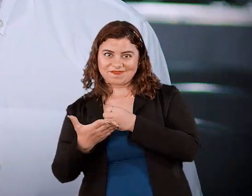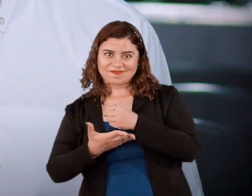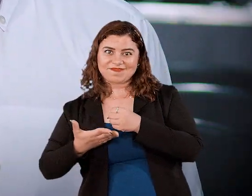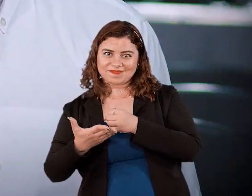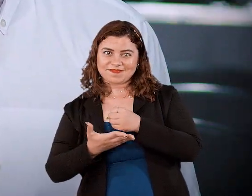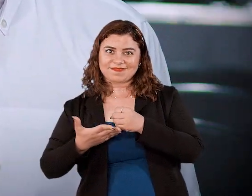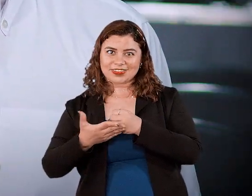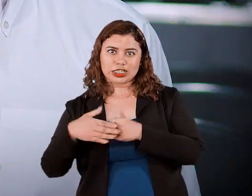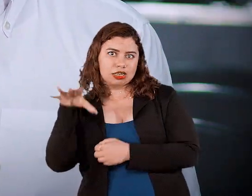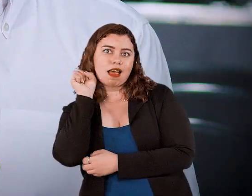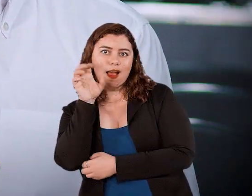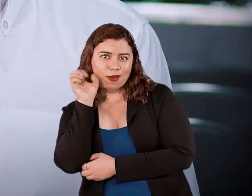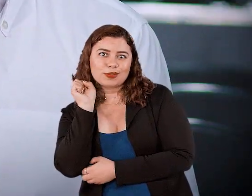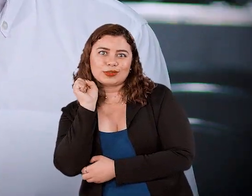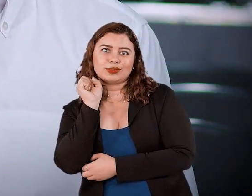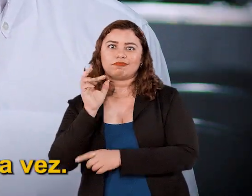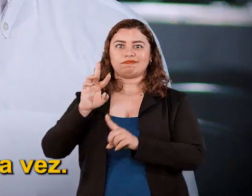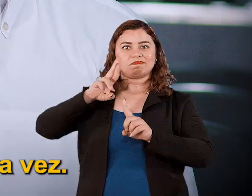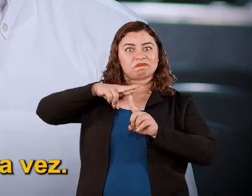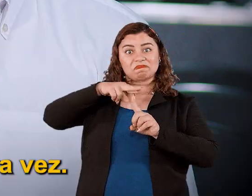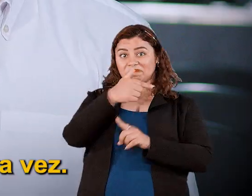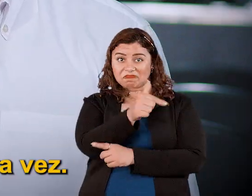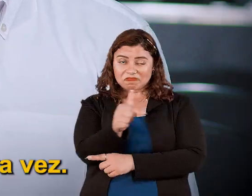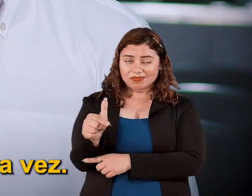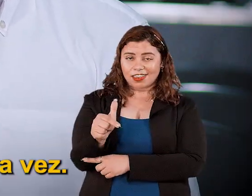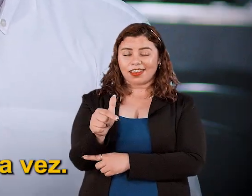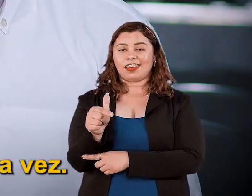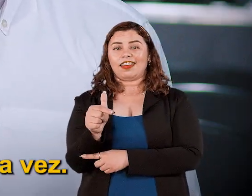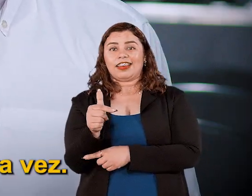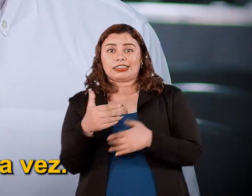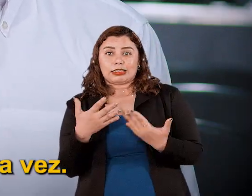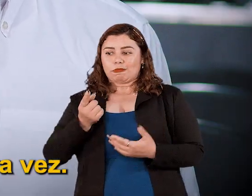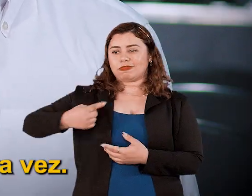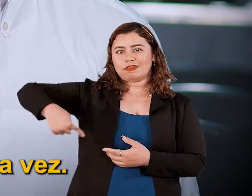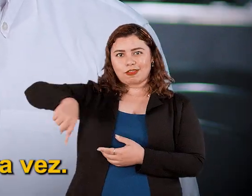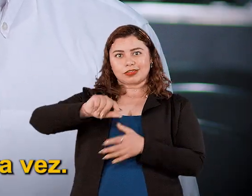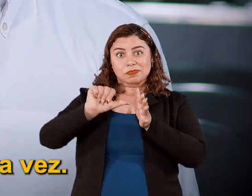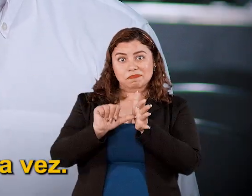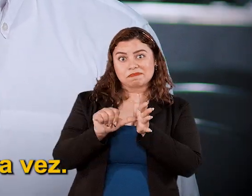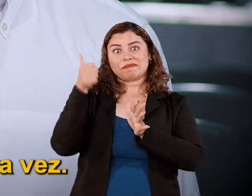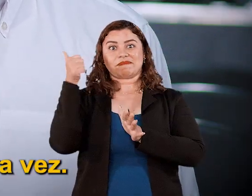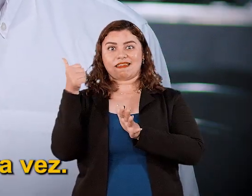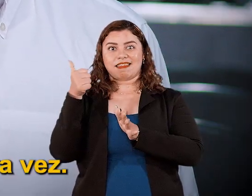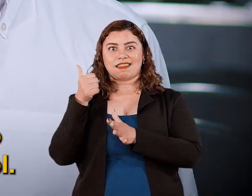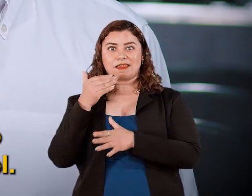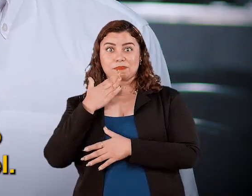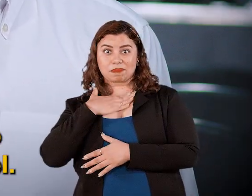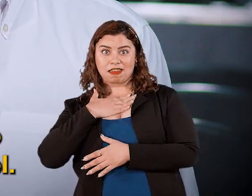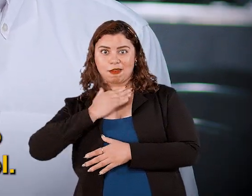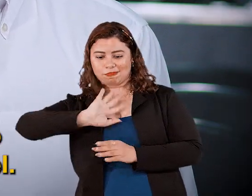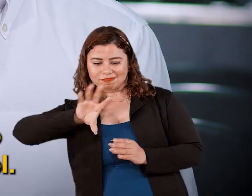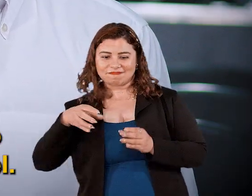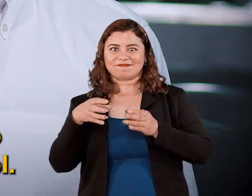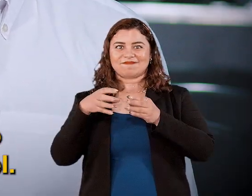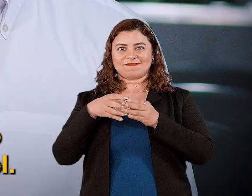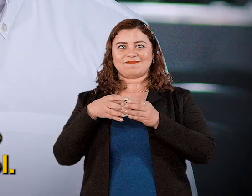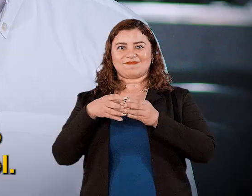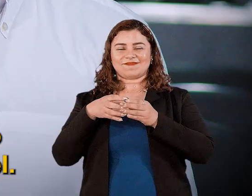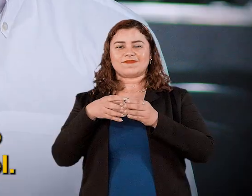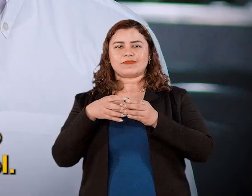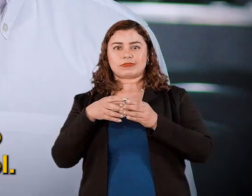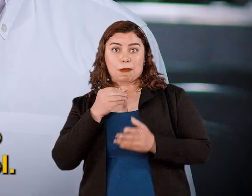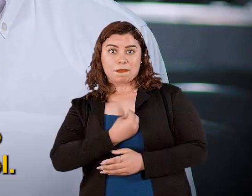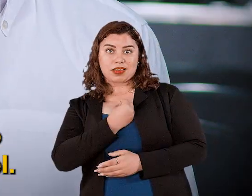base de áudio, de referência, e a gente, pela primeira vez, para mim, fazer parte